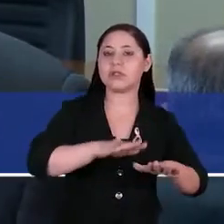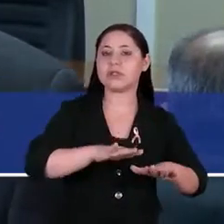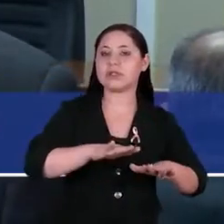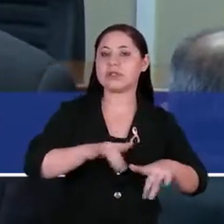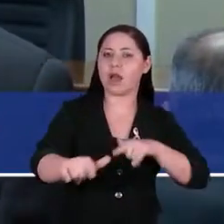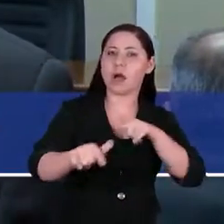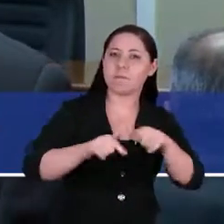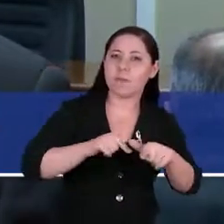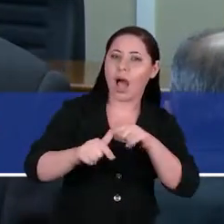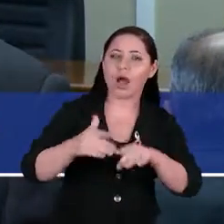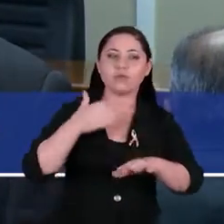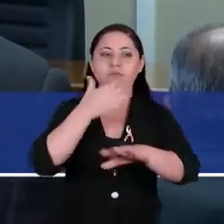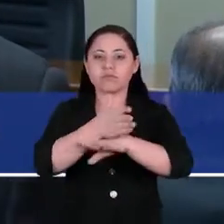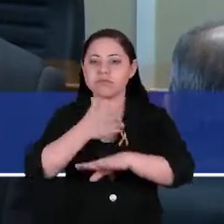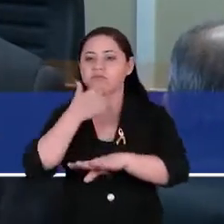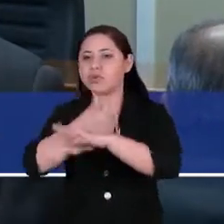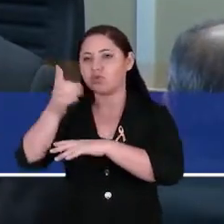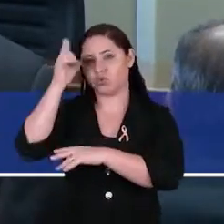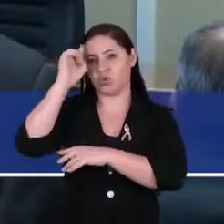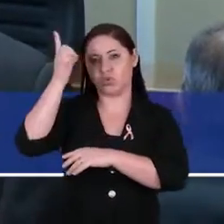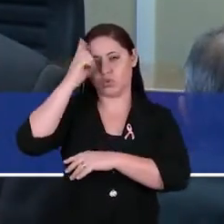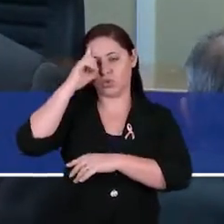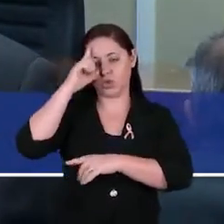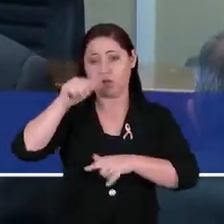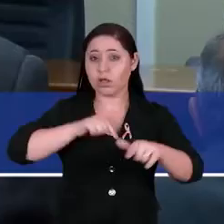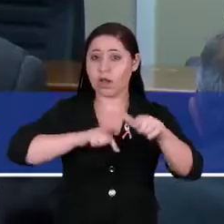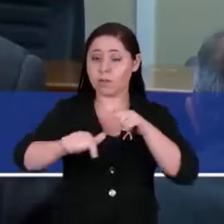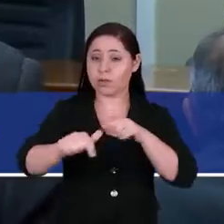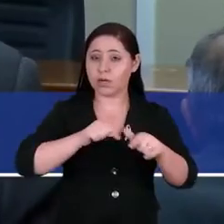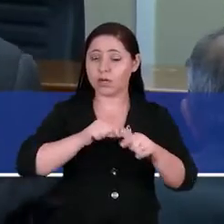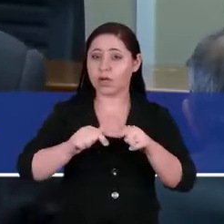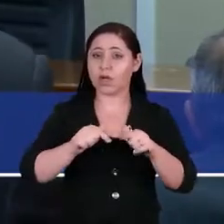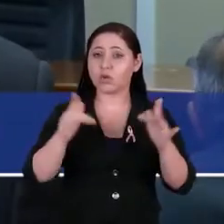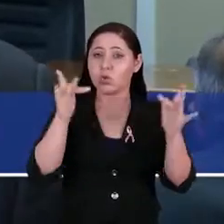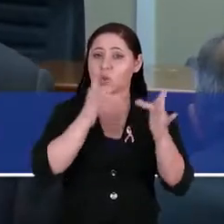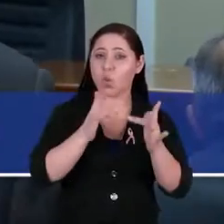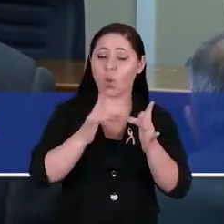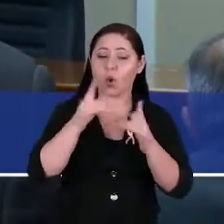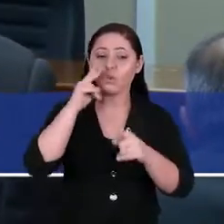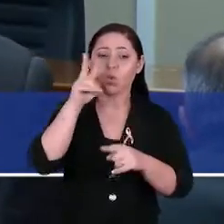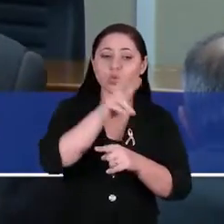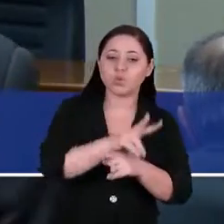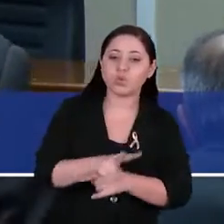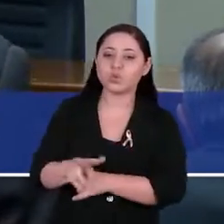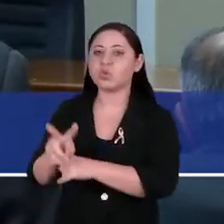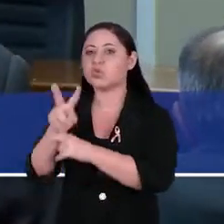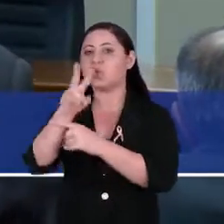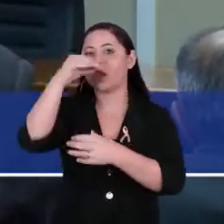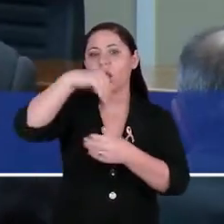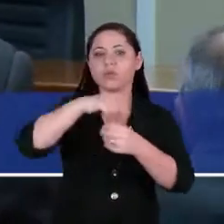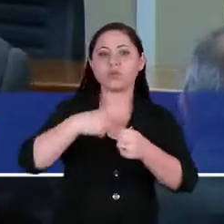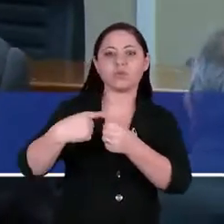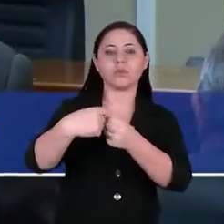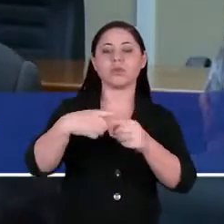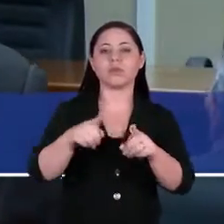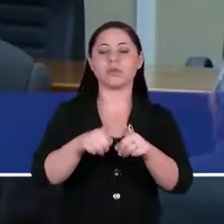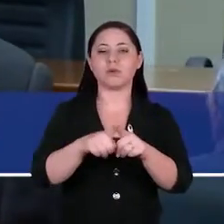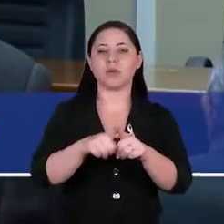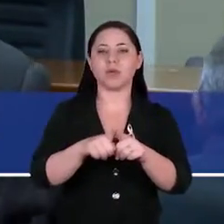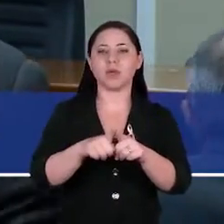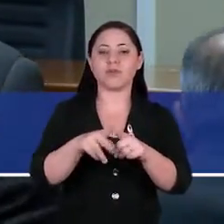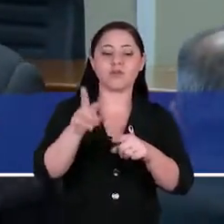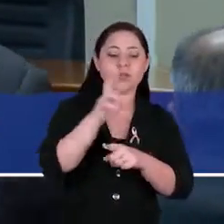front é fazendo toda a correria do dia a dia de fazer a patrulha do dentro dos municípios